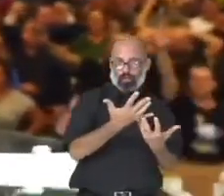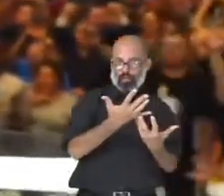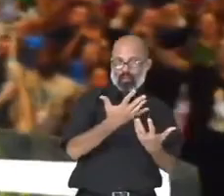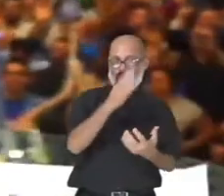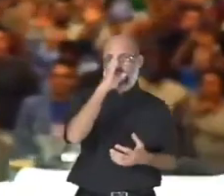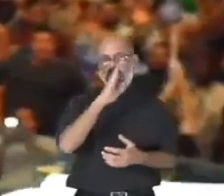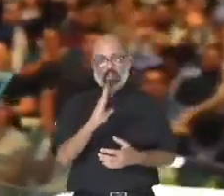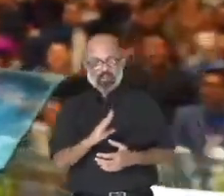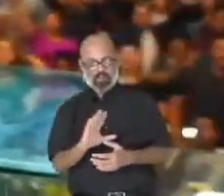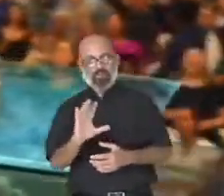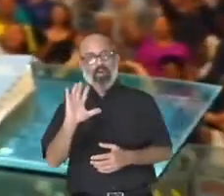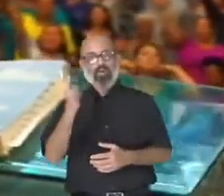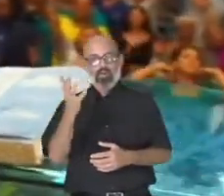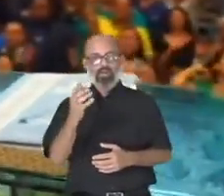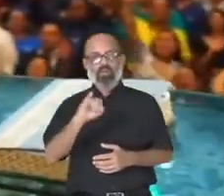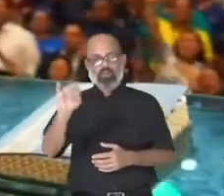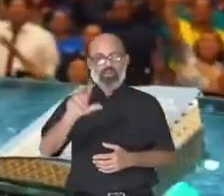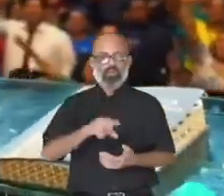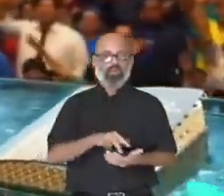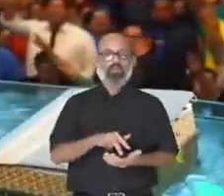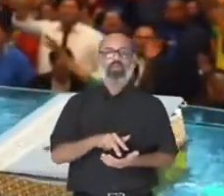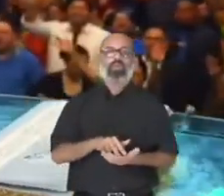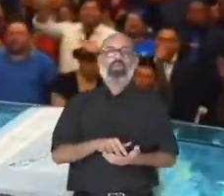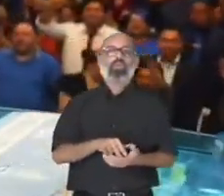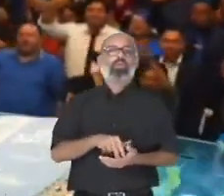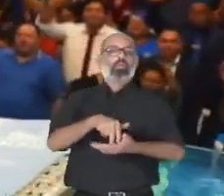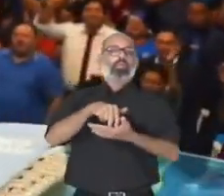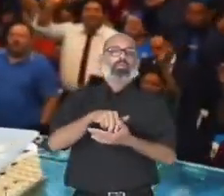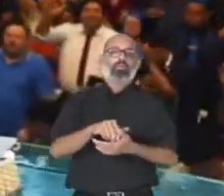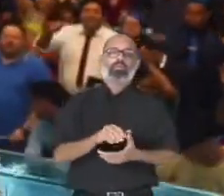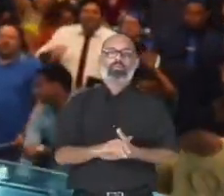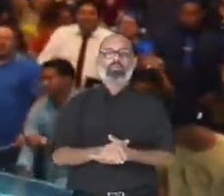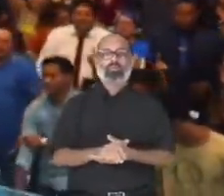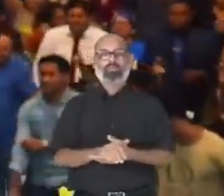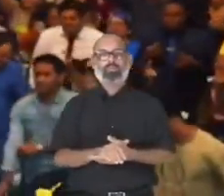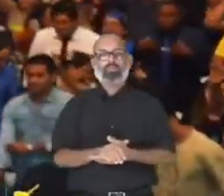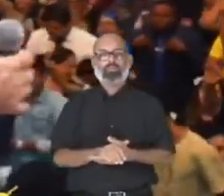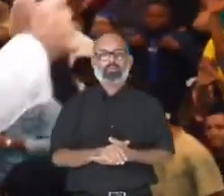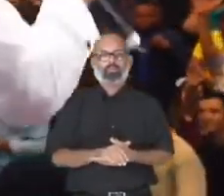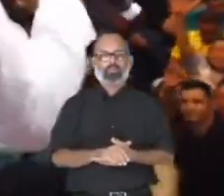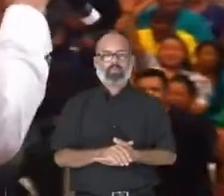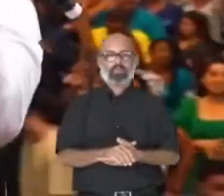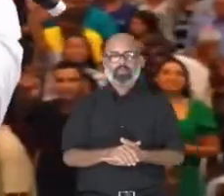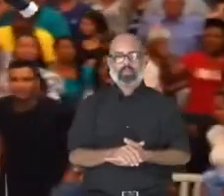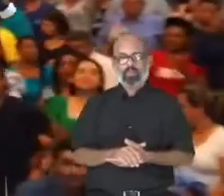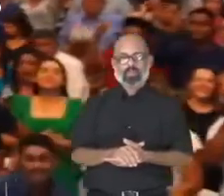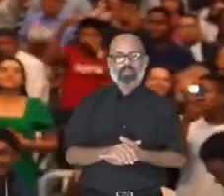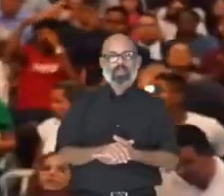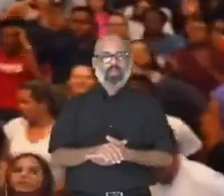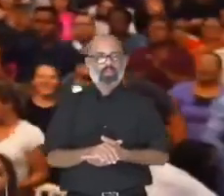este avivamento vai acontecer? Se coloque sobre os seus pés, se coloque sobre os seus pés.